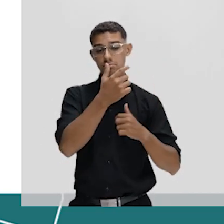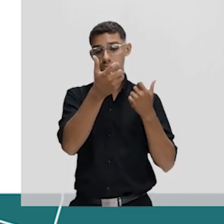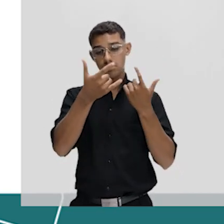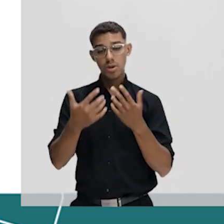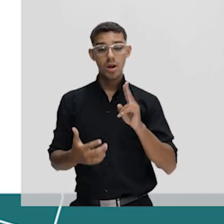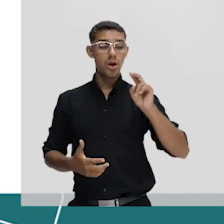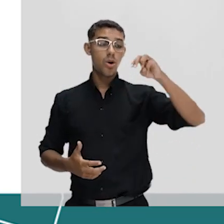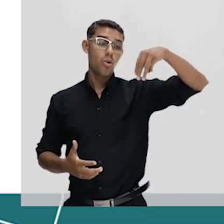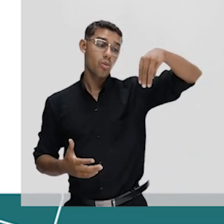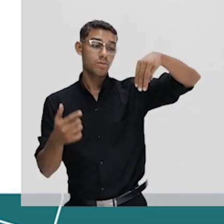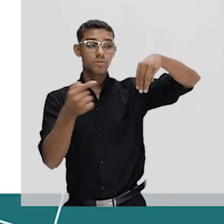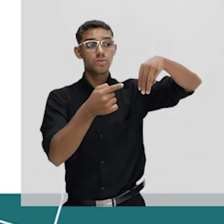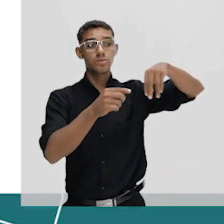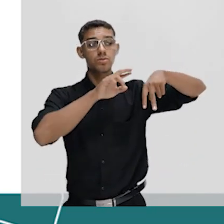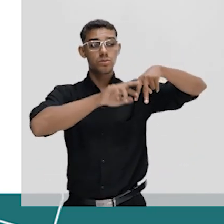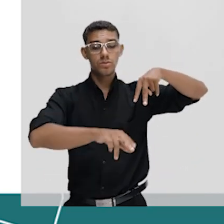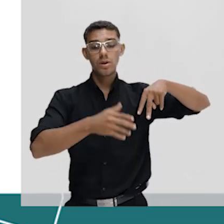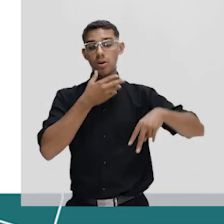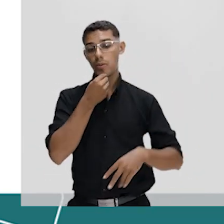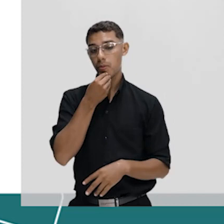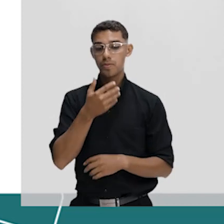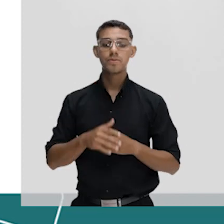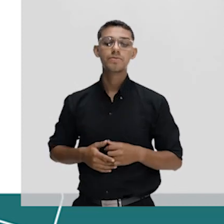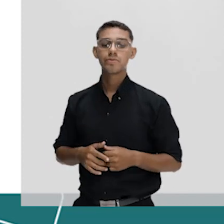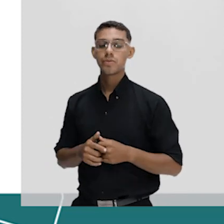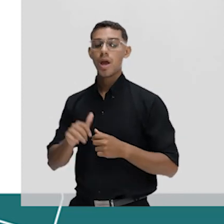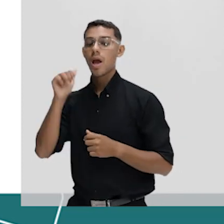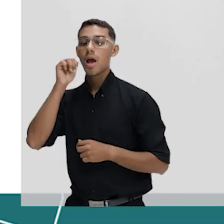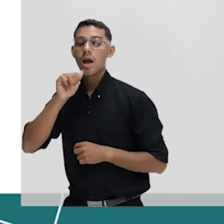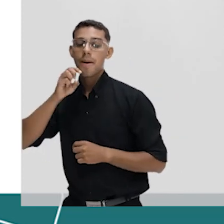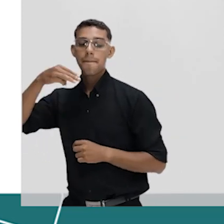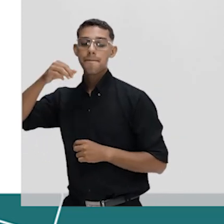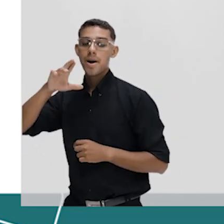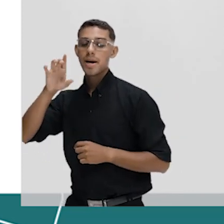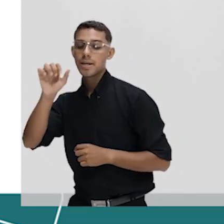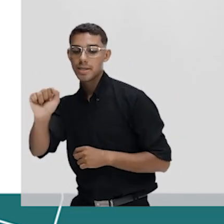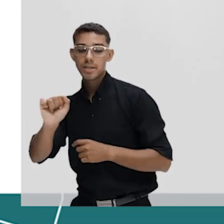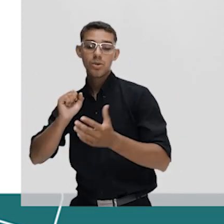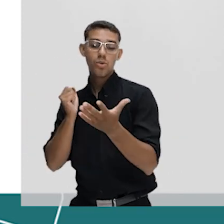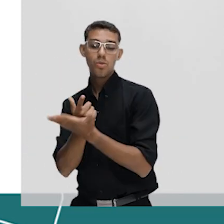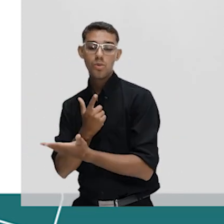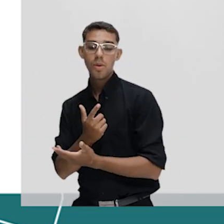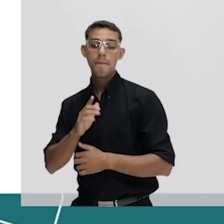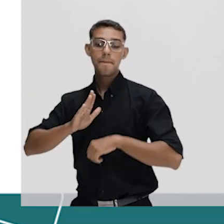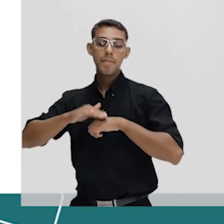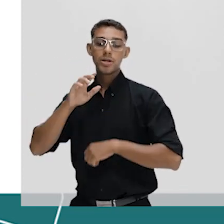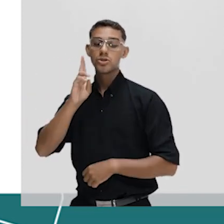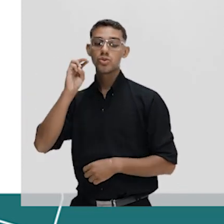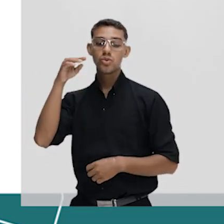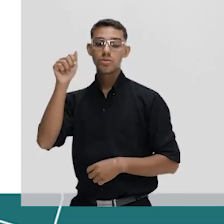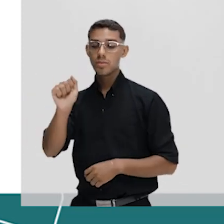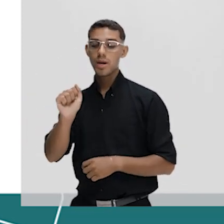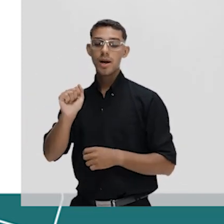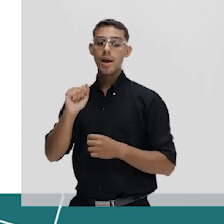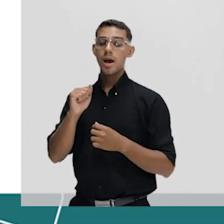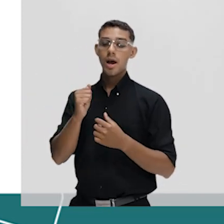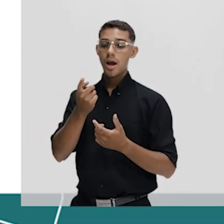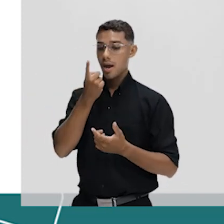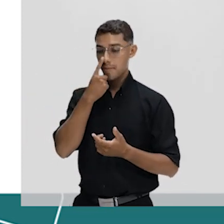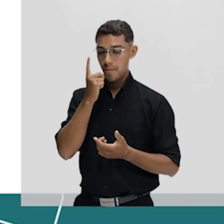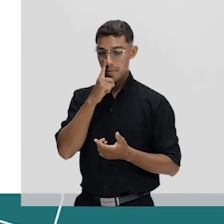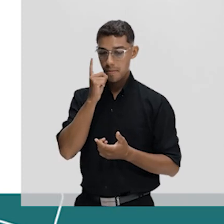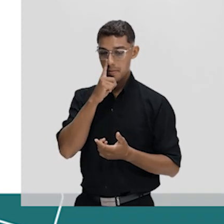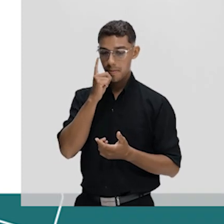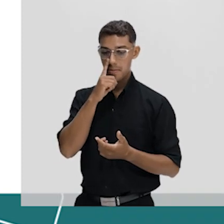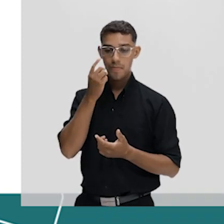do gênero masculino. Mariana comprou mais de uma bolacha doce na mercearia. Perceba que no exemplo 2, o artigo indefinido